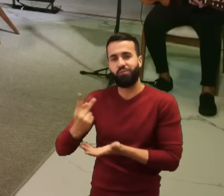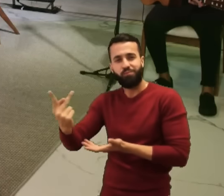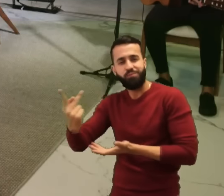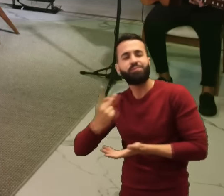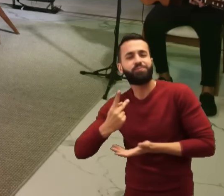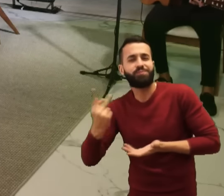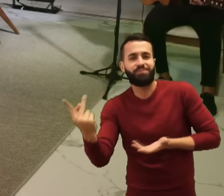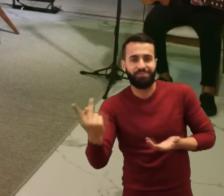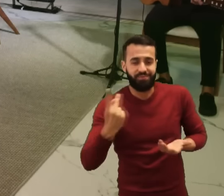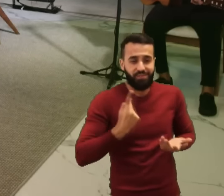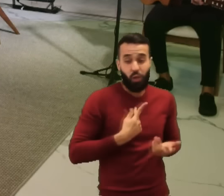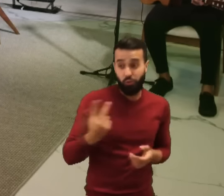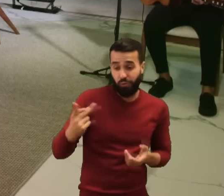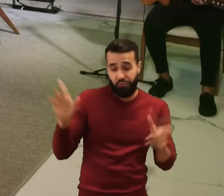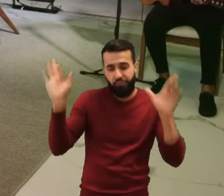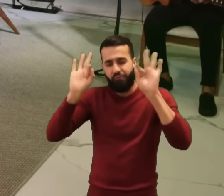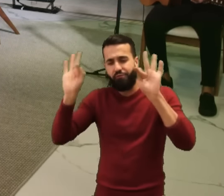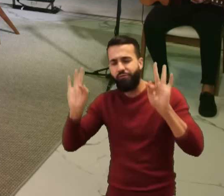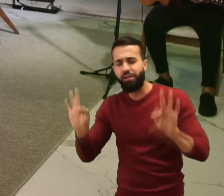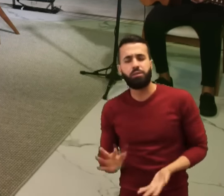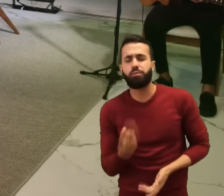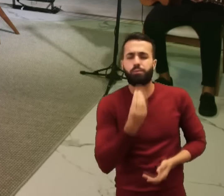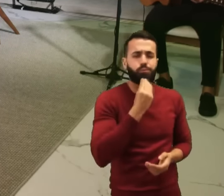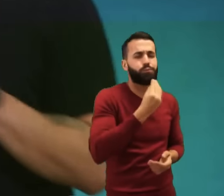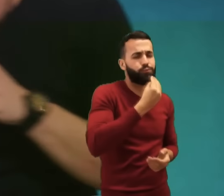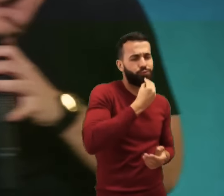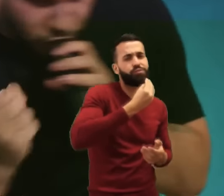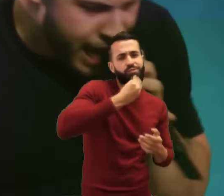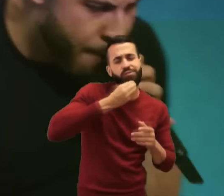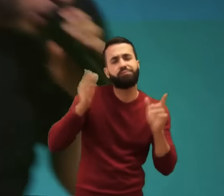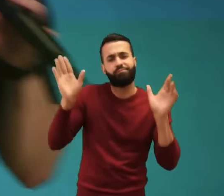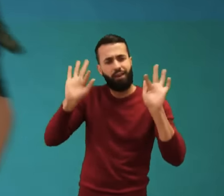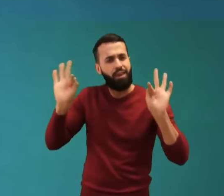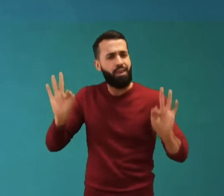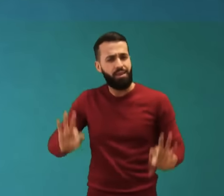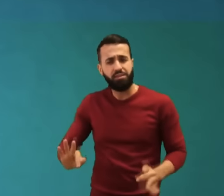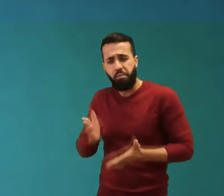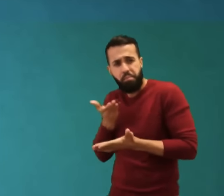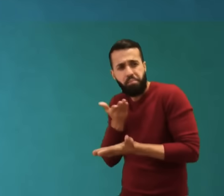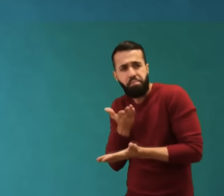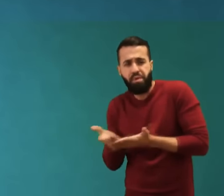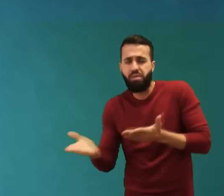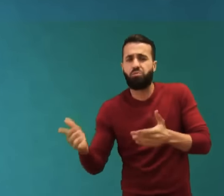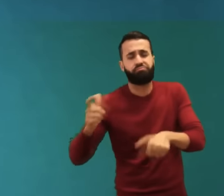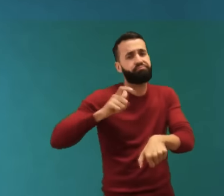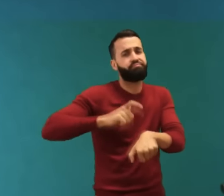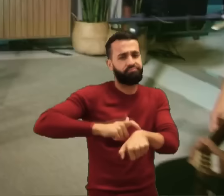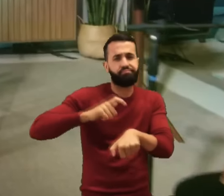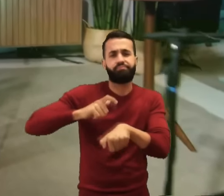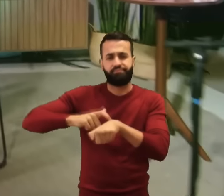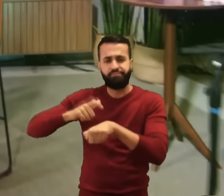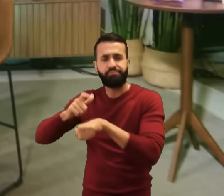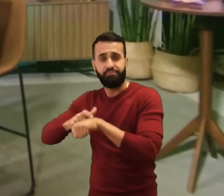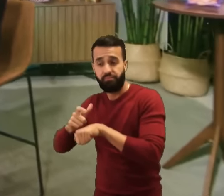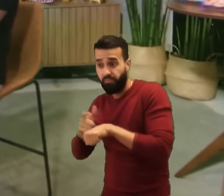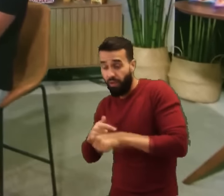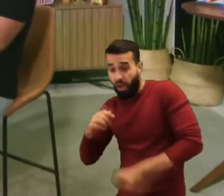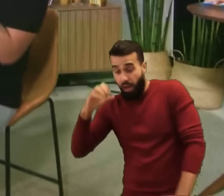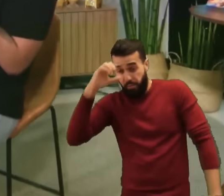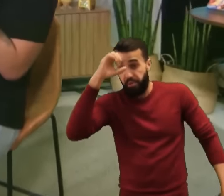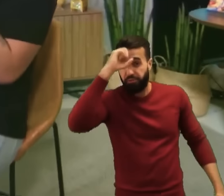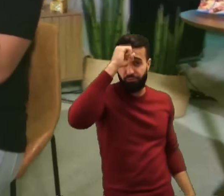eu. A gente não foi feliz como podia ser, perdemos tempo no tempo. Quando aprendi